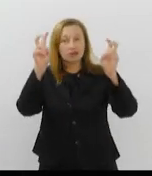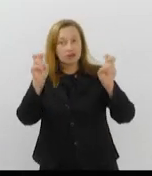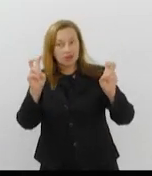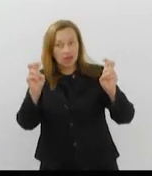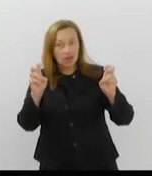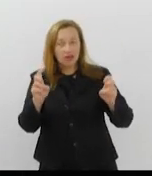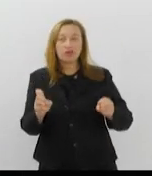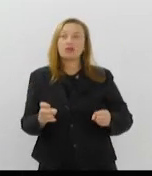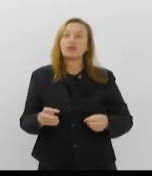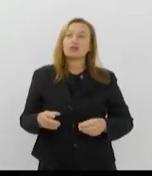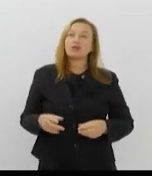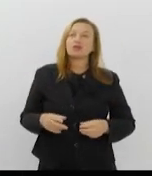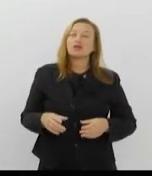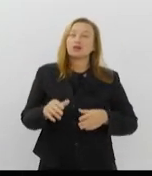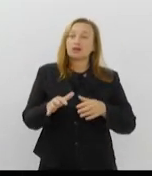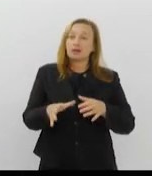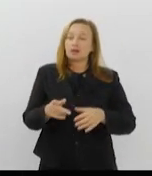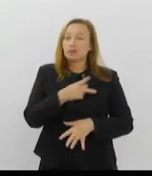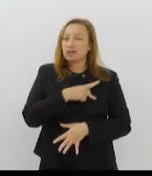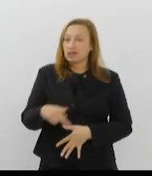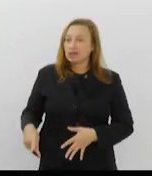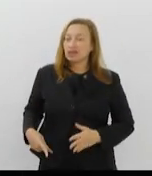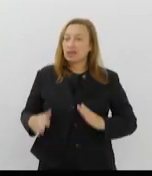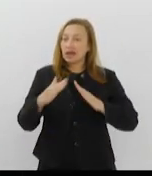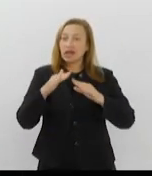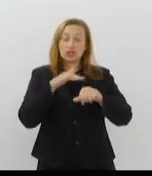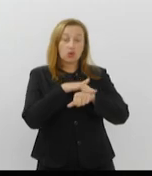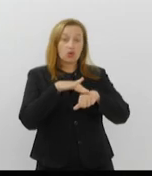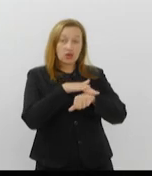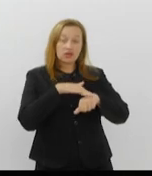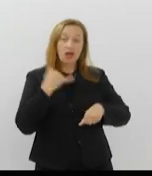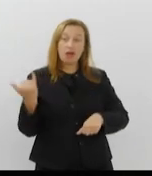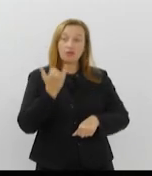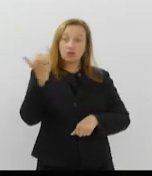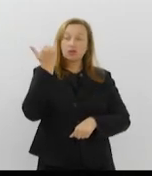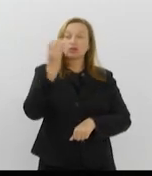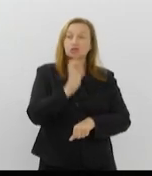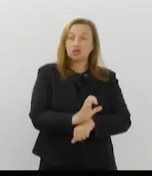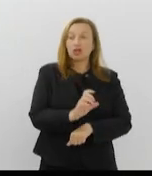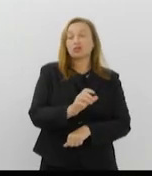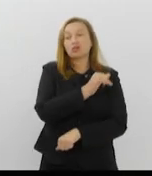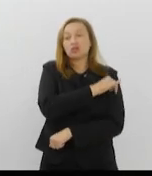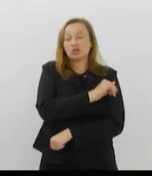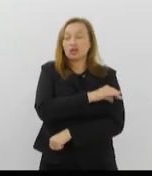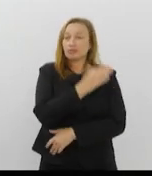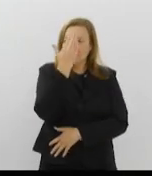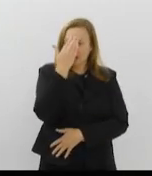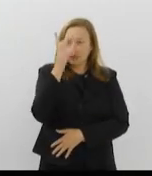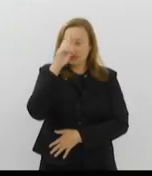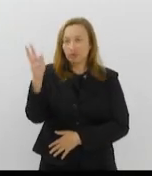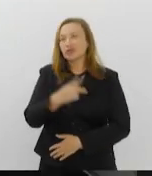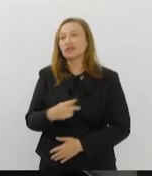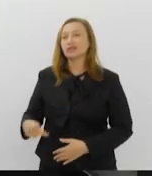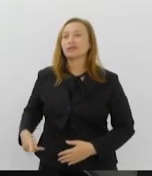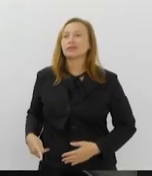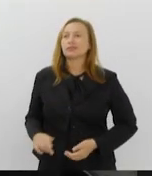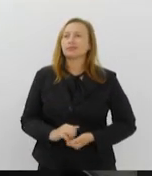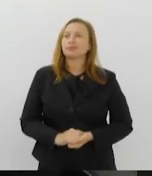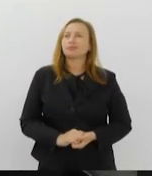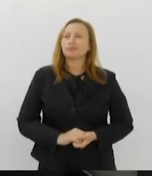levar essas questões ao presidente da casa porque é importantíssimo pro nosso Estado do Rio de Janeiro Muito obrigado senhor